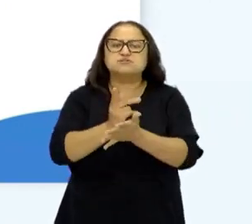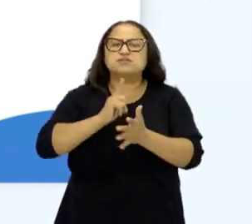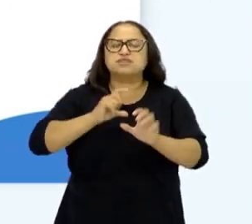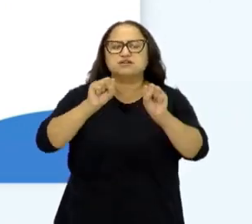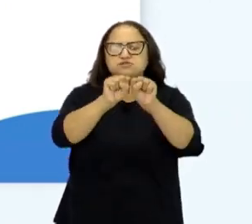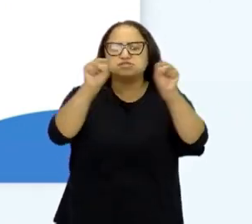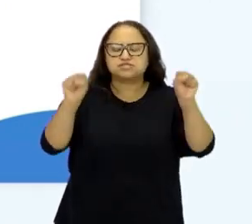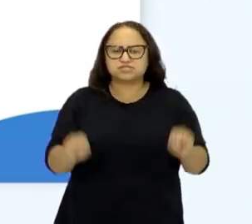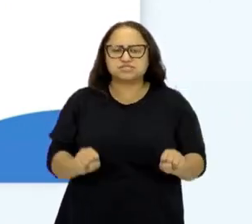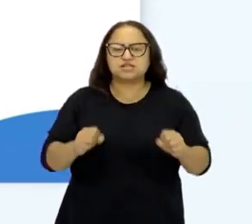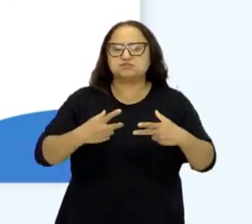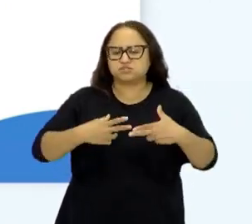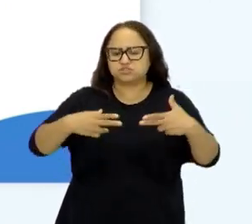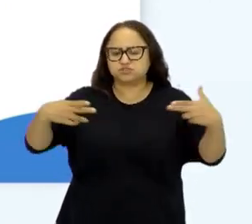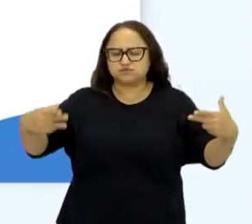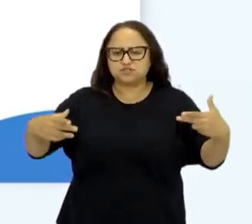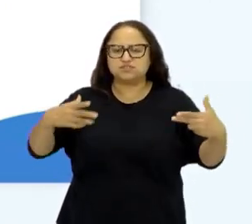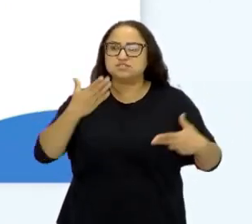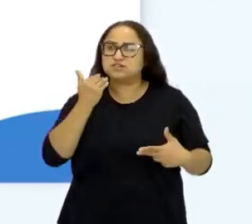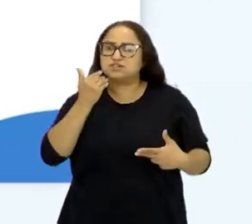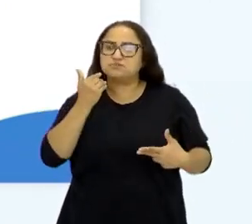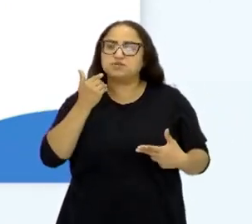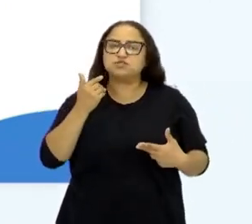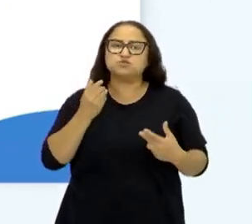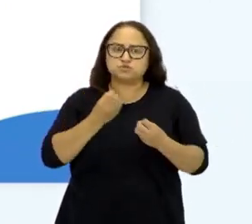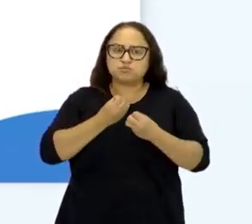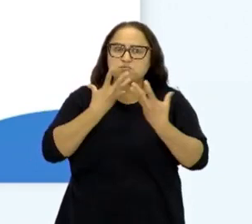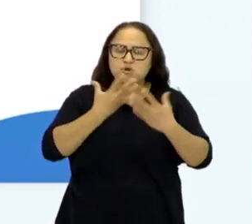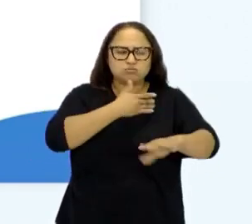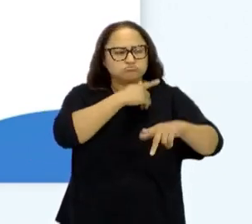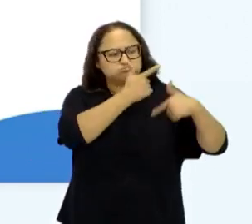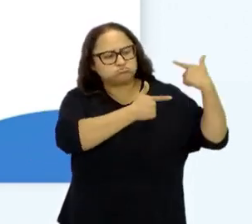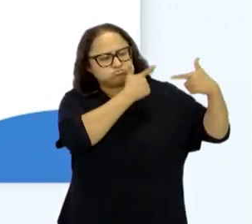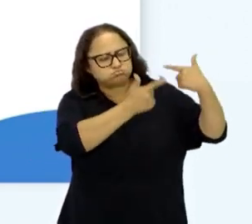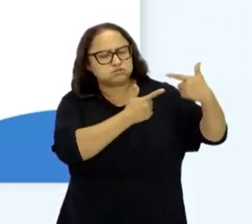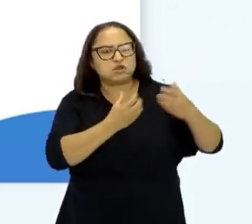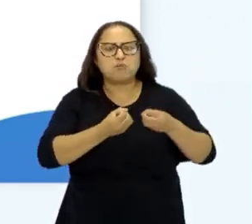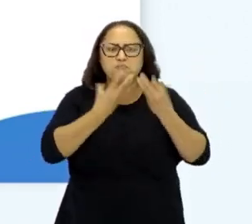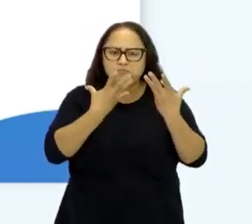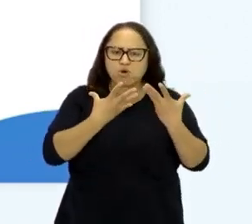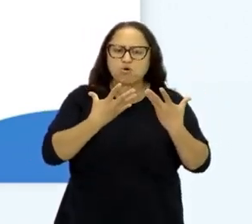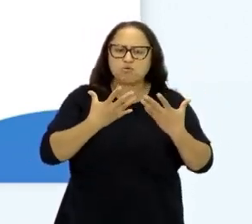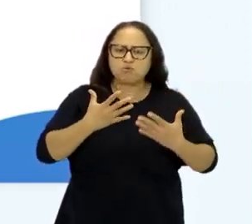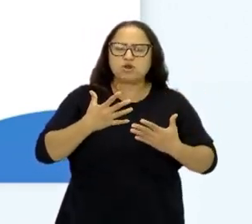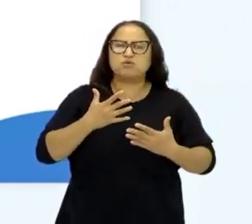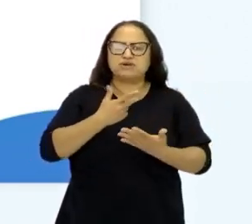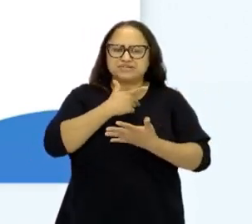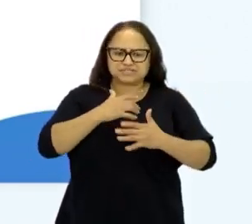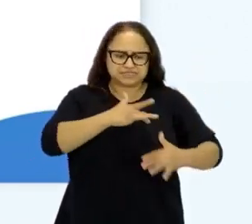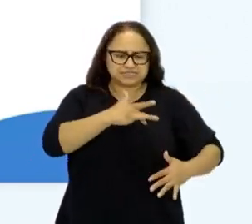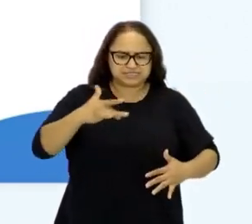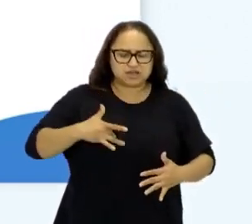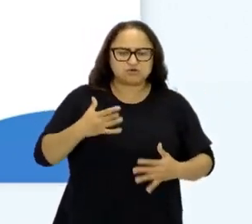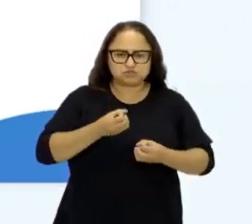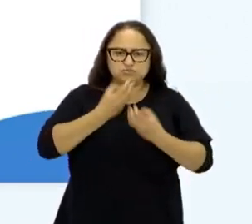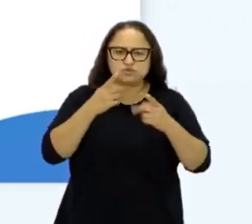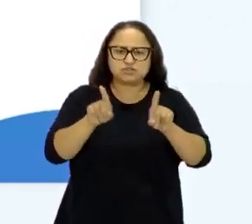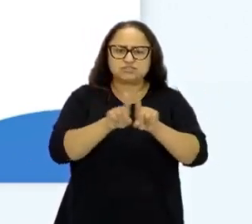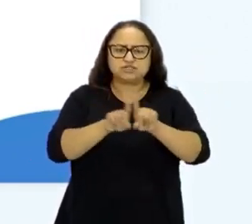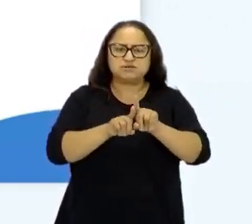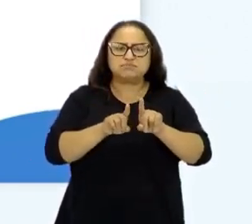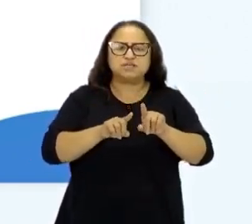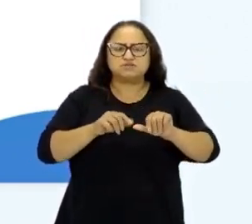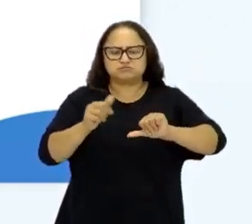diversificados e preservam alimentos tradicionais, contribuindo tanto para uma dieta balanceada quanto com a preservação da